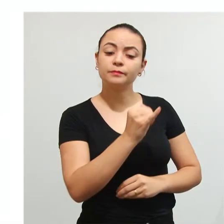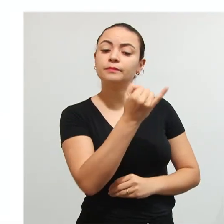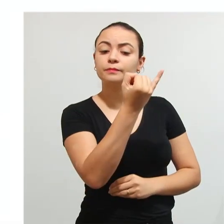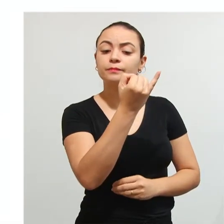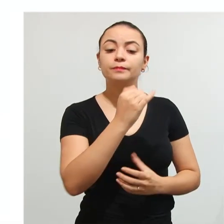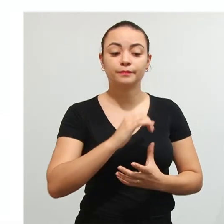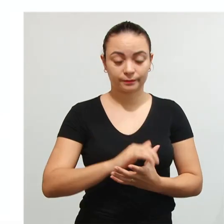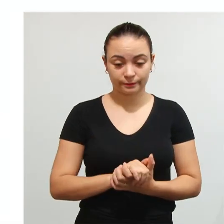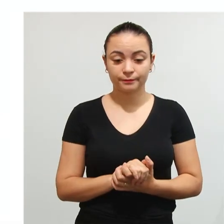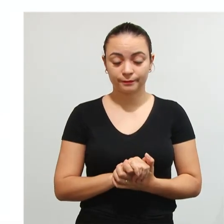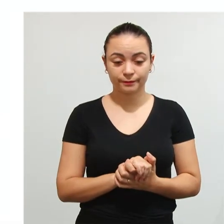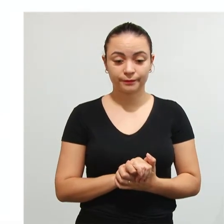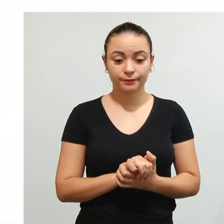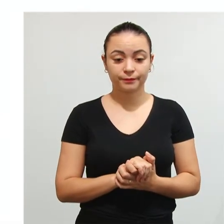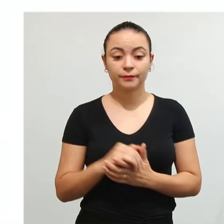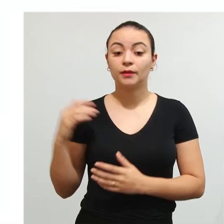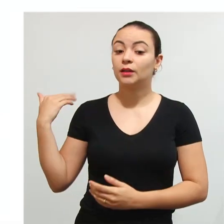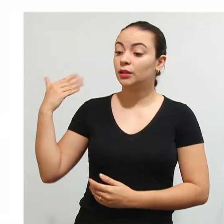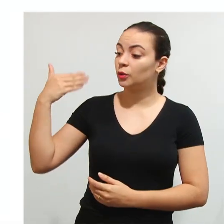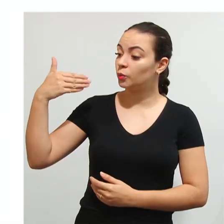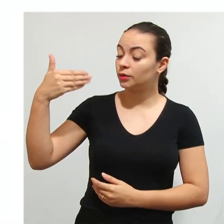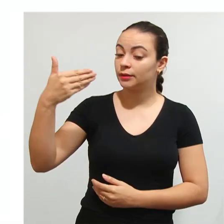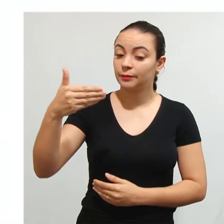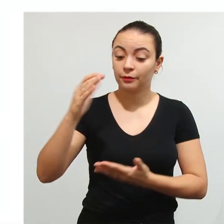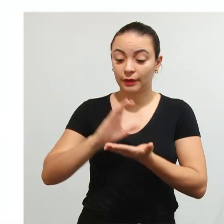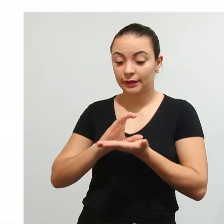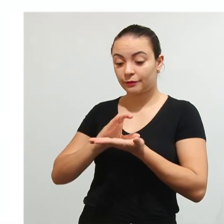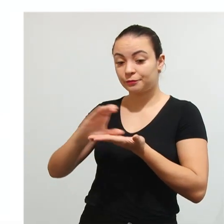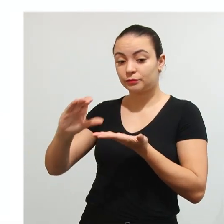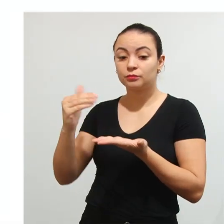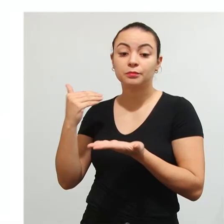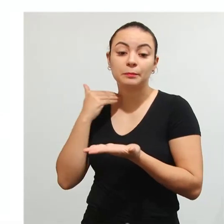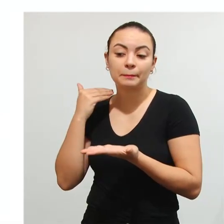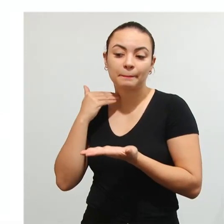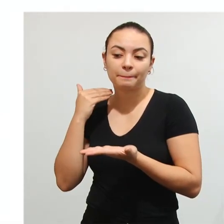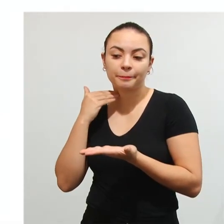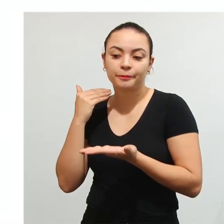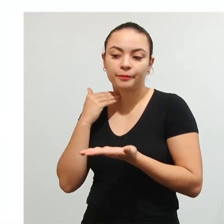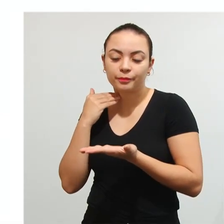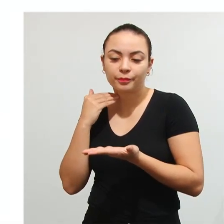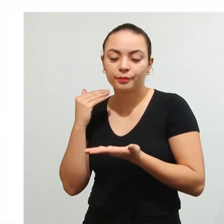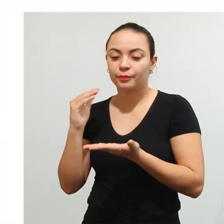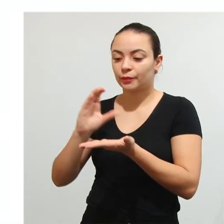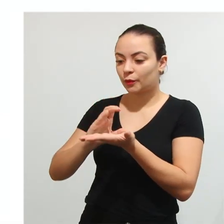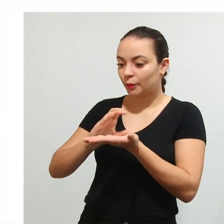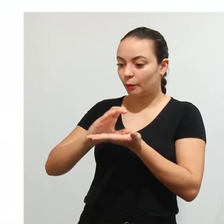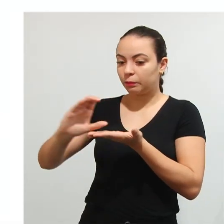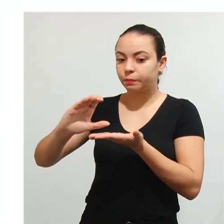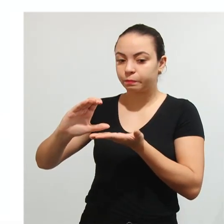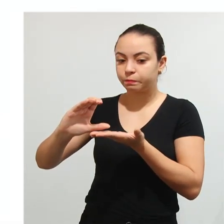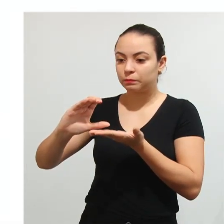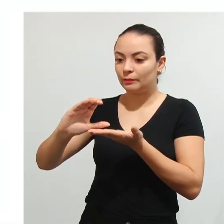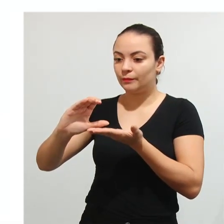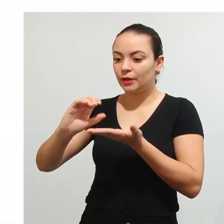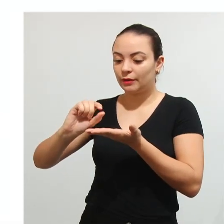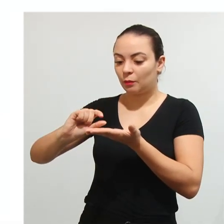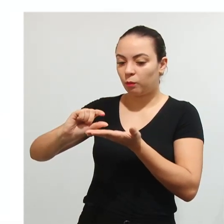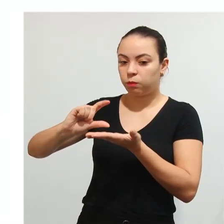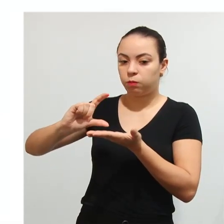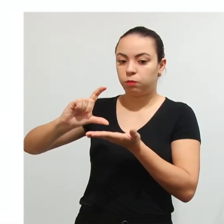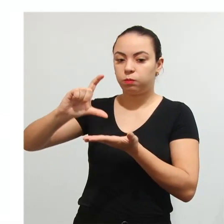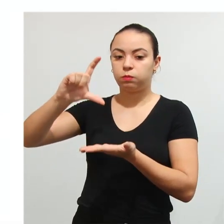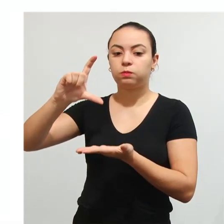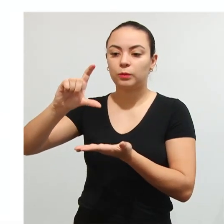quanto tempo é necessário deixar um capital investido para que ele retorne um determinado valor de juros. Então, nas unidades